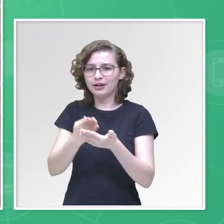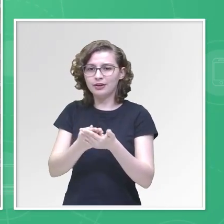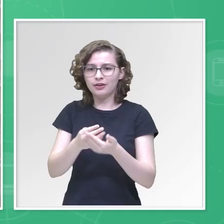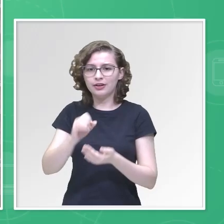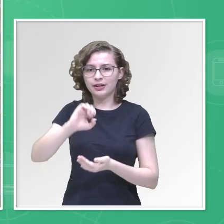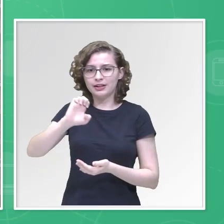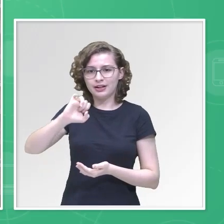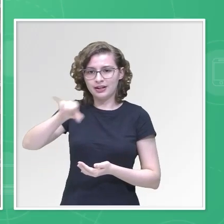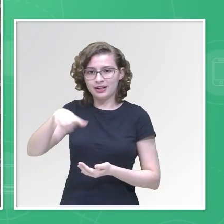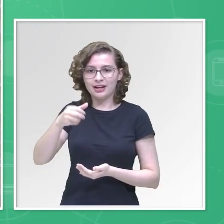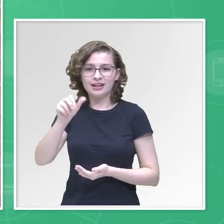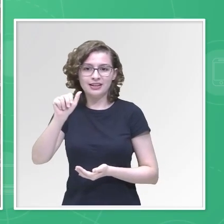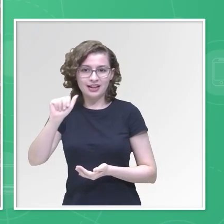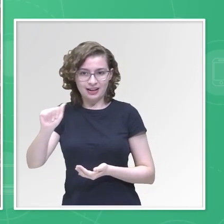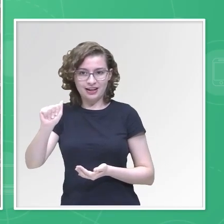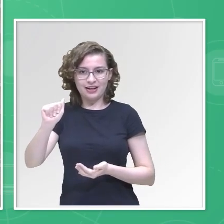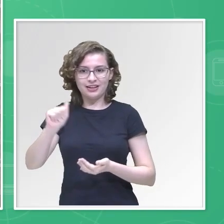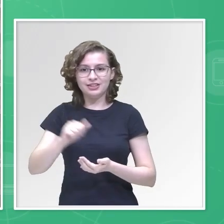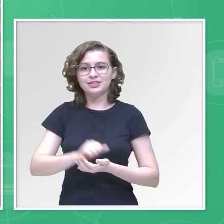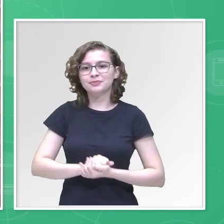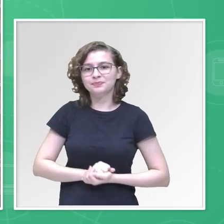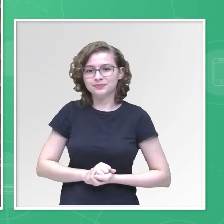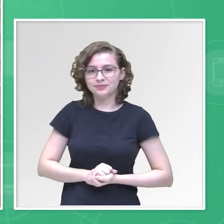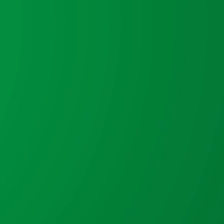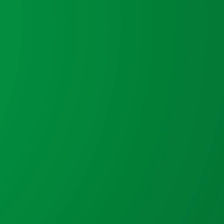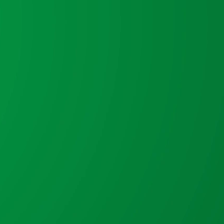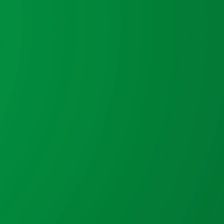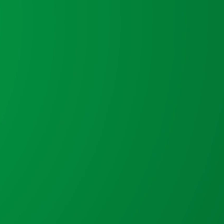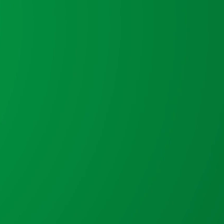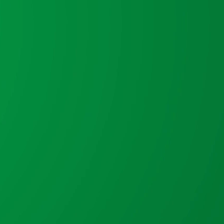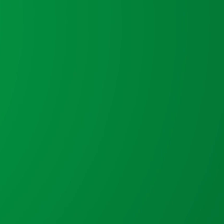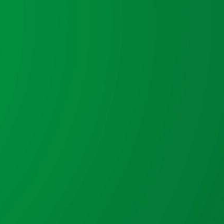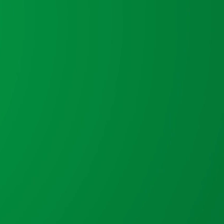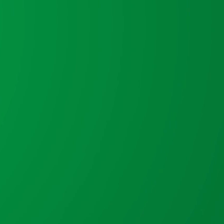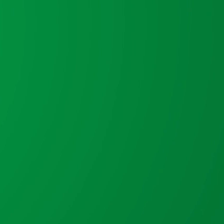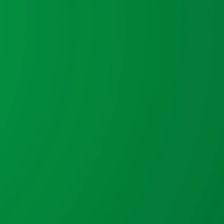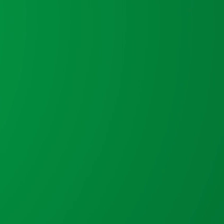11ª etapa nas aulas 6 vamos lá então